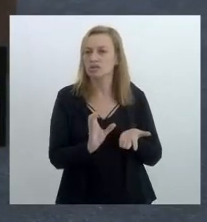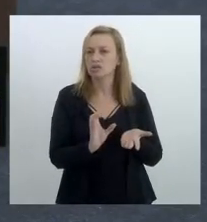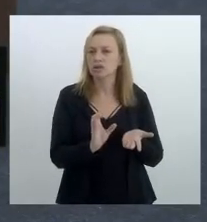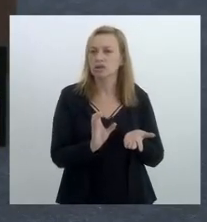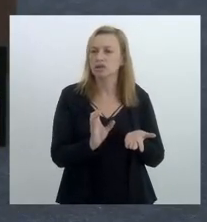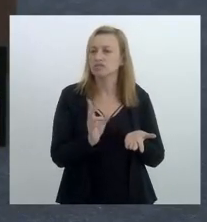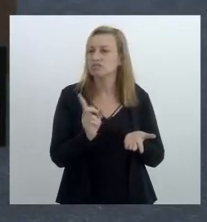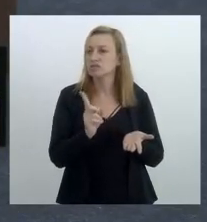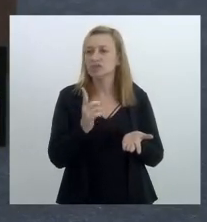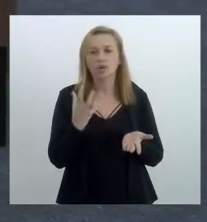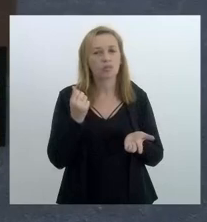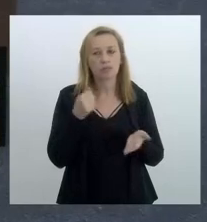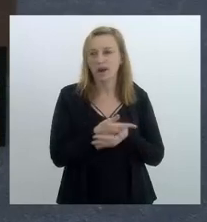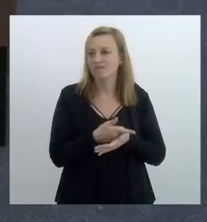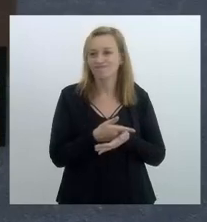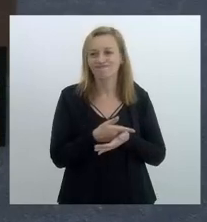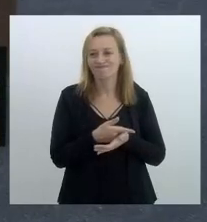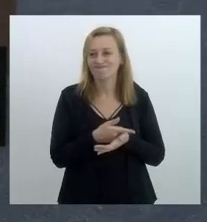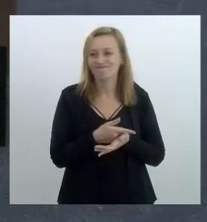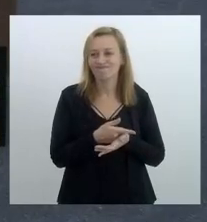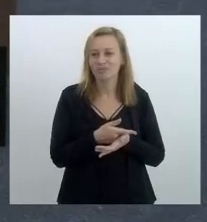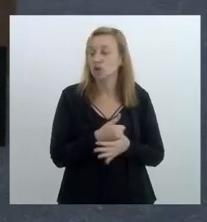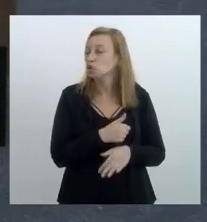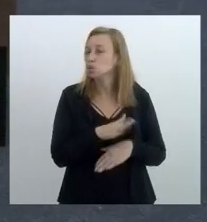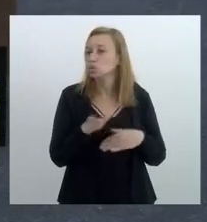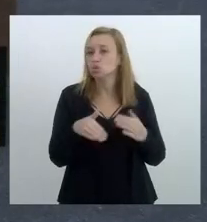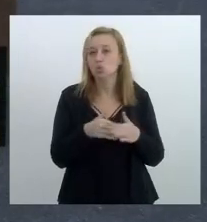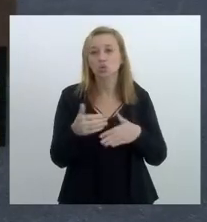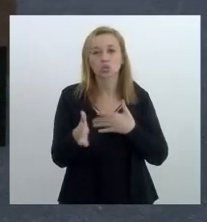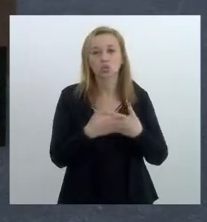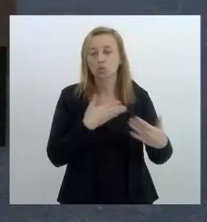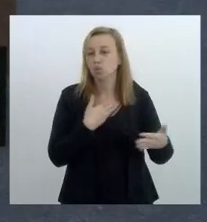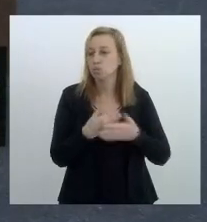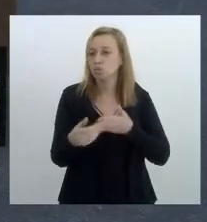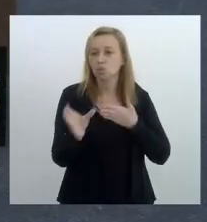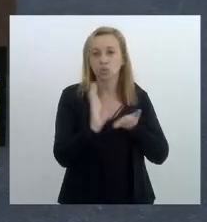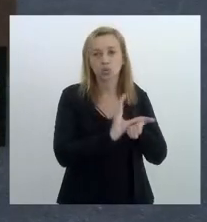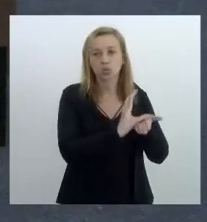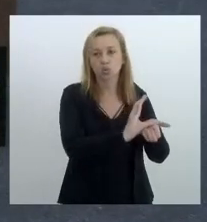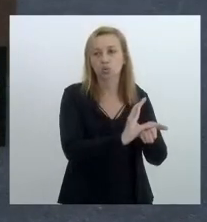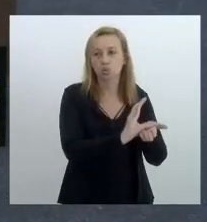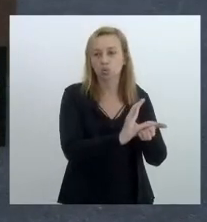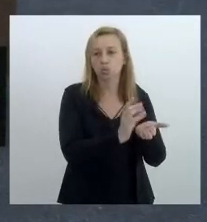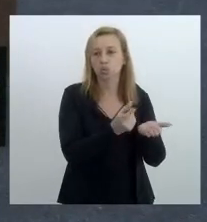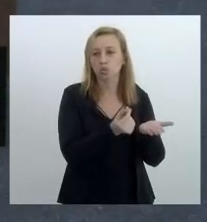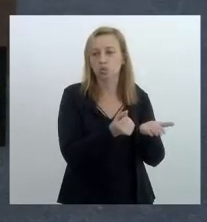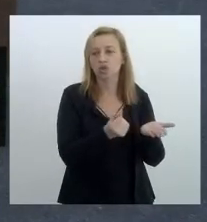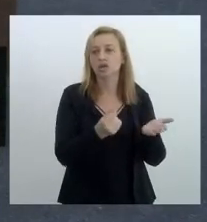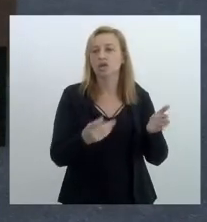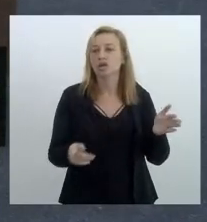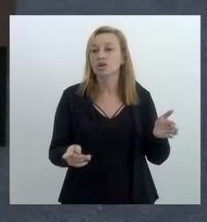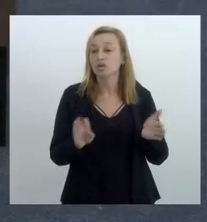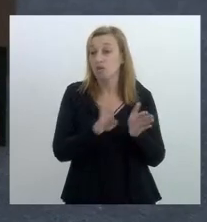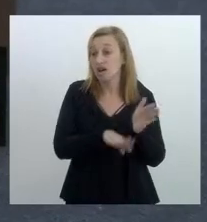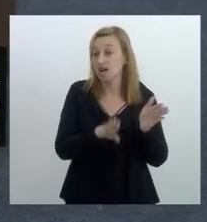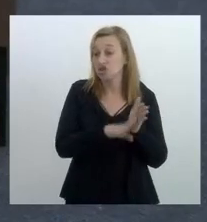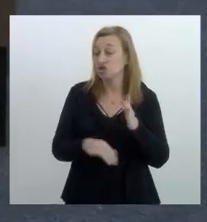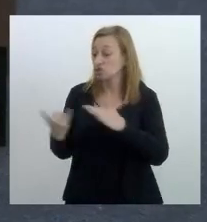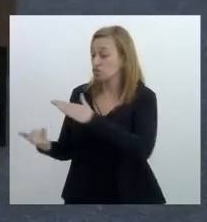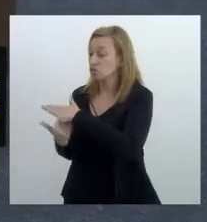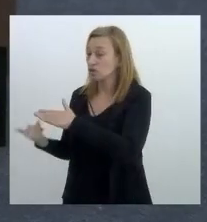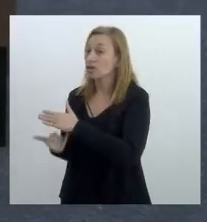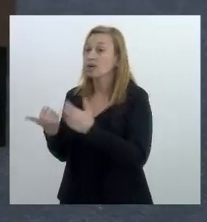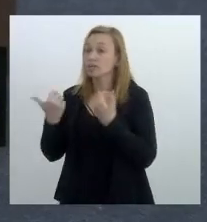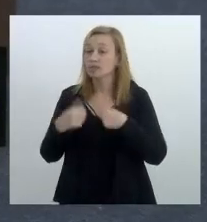não foram pagos. Todos e qualquer recurso que gasto na instituição representa o índice de